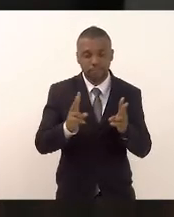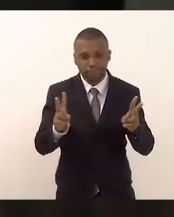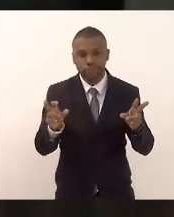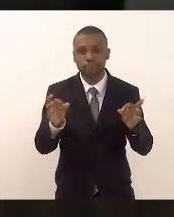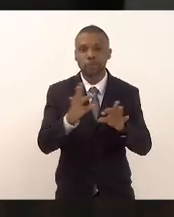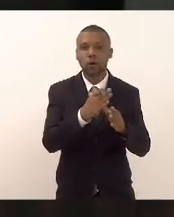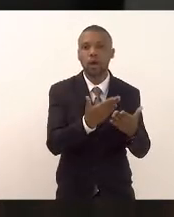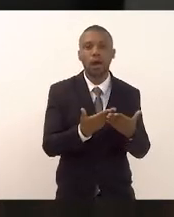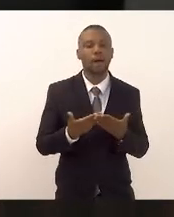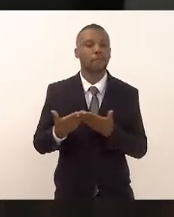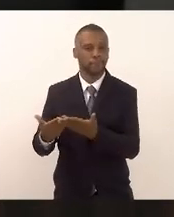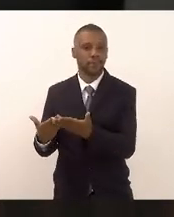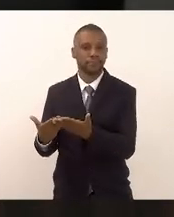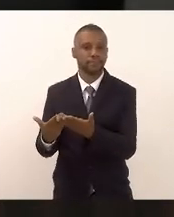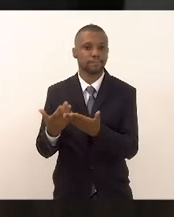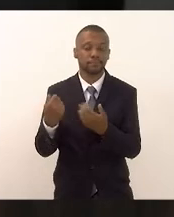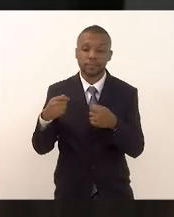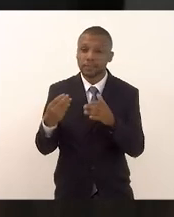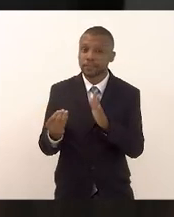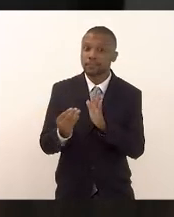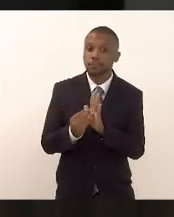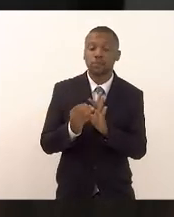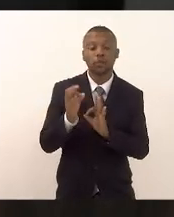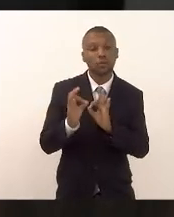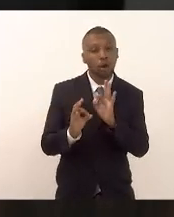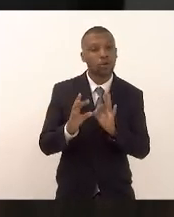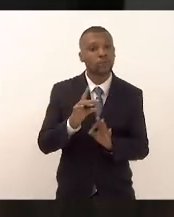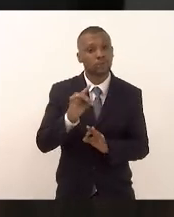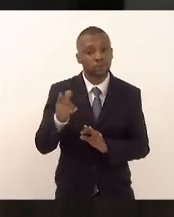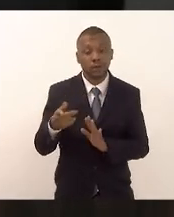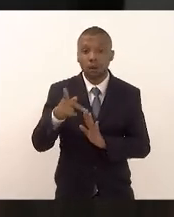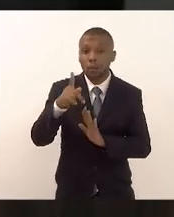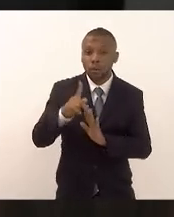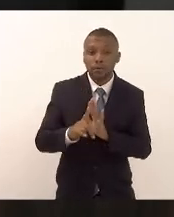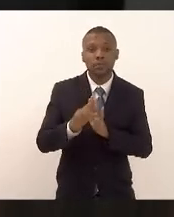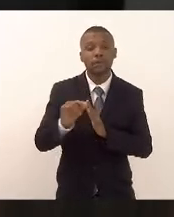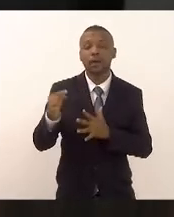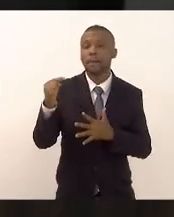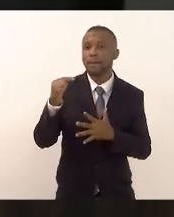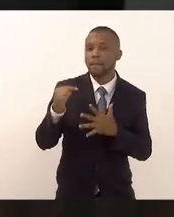aprovados. Requer inclusão na ordem do dia dos seguintes projetos: